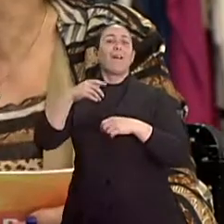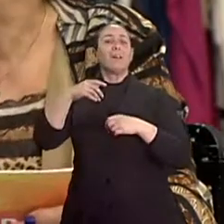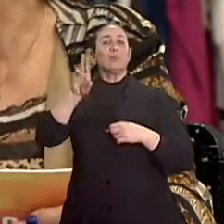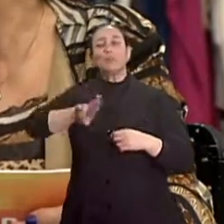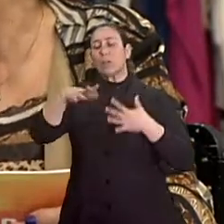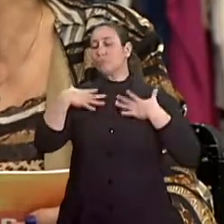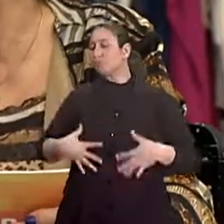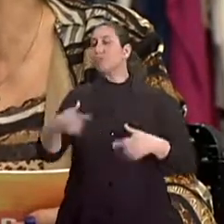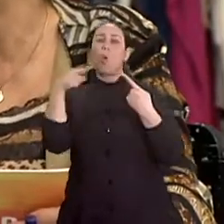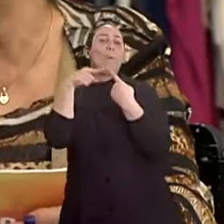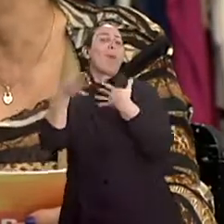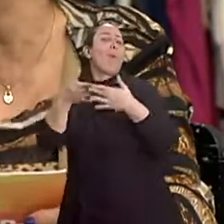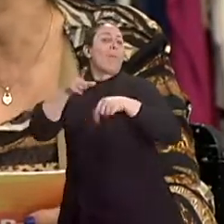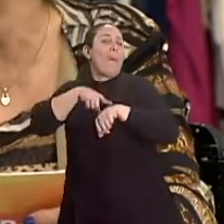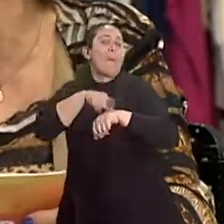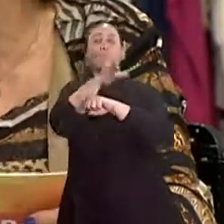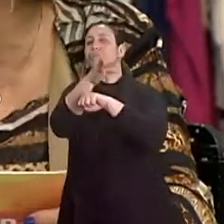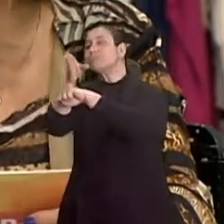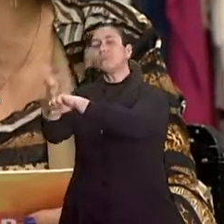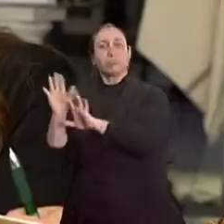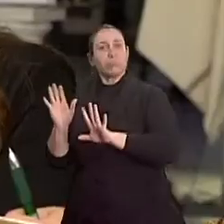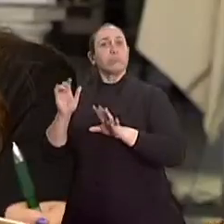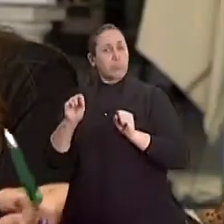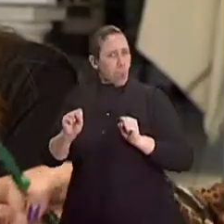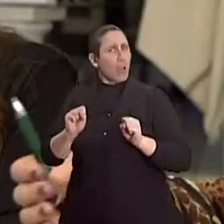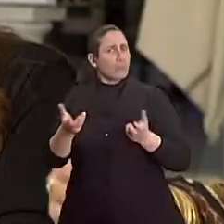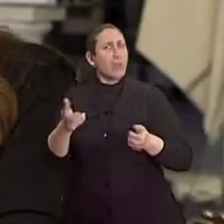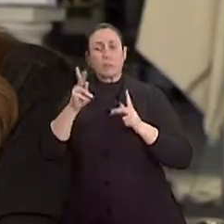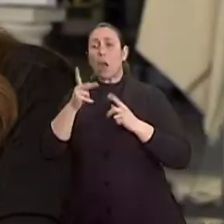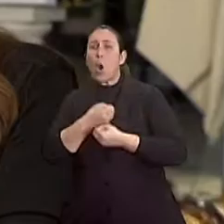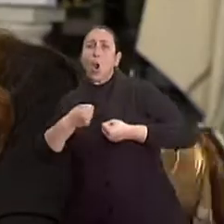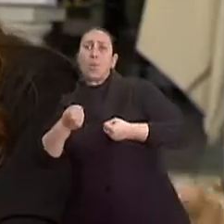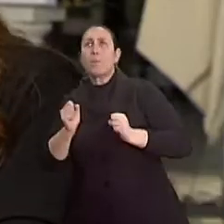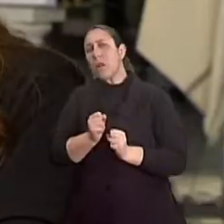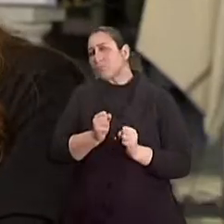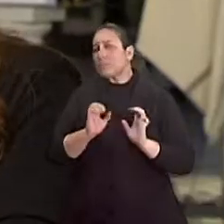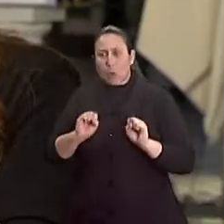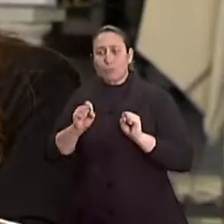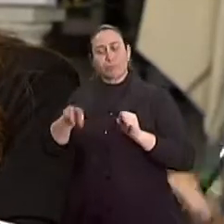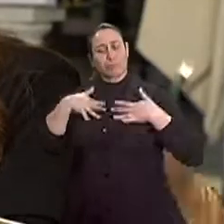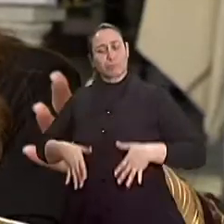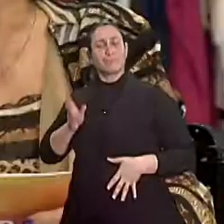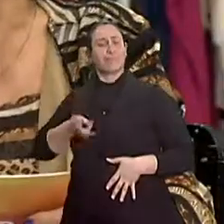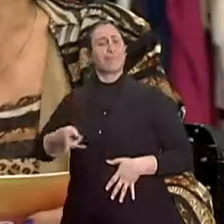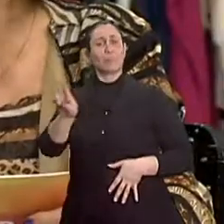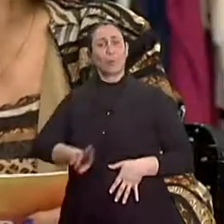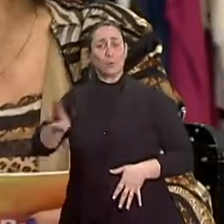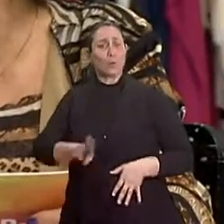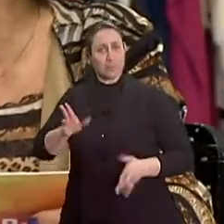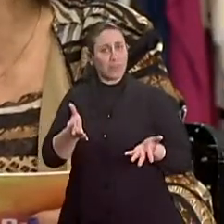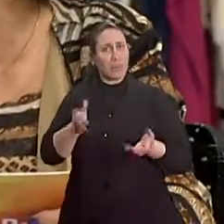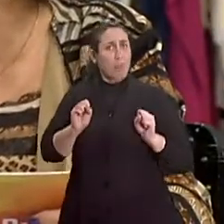Sim. Aquilo, uma pelerine dessa, se ela engorda 2 quilos, também serve. Não, não vai se ela emagrece nunca. 2 quilos, também serve. Não vai acontecer nada. Porque